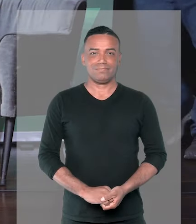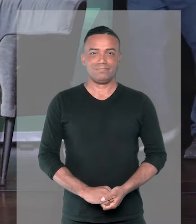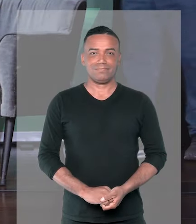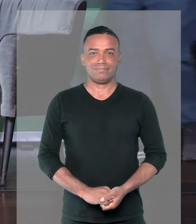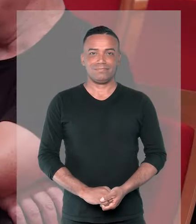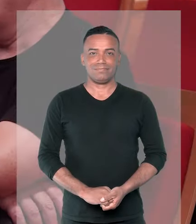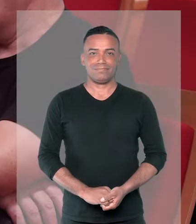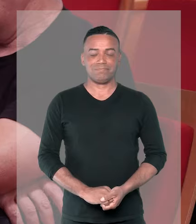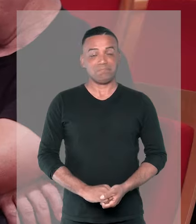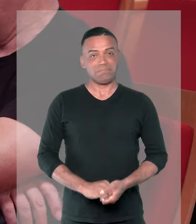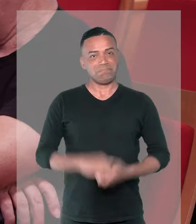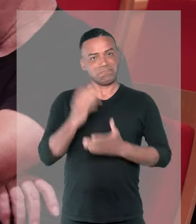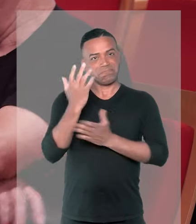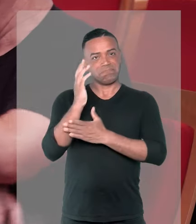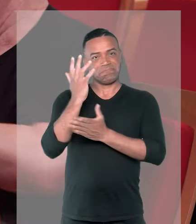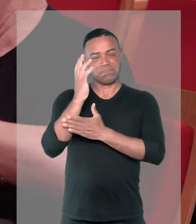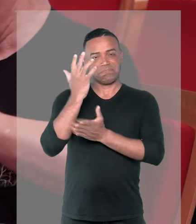bo